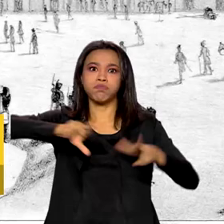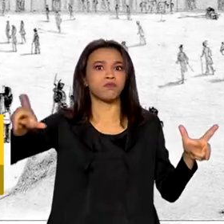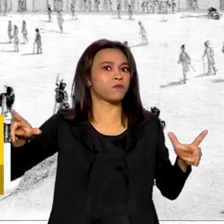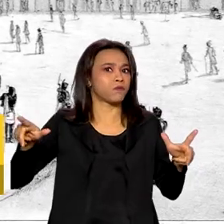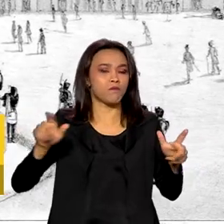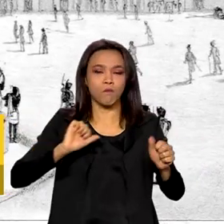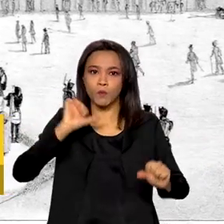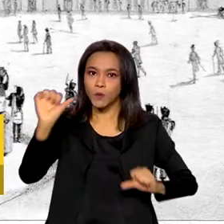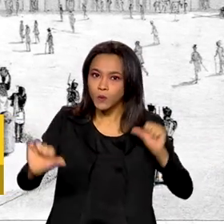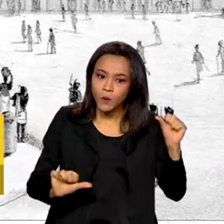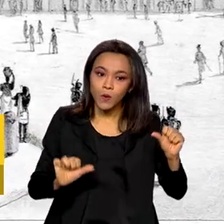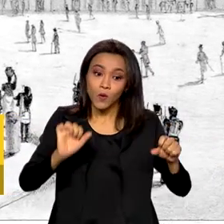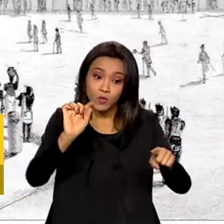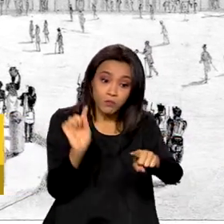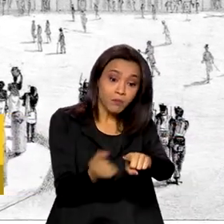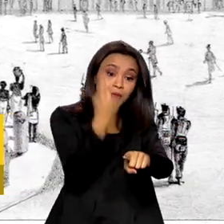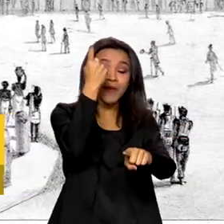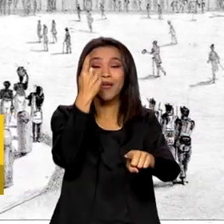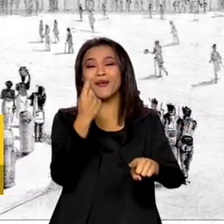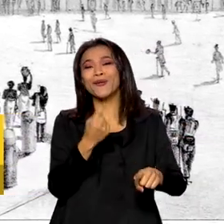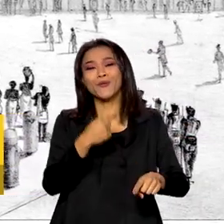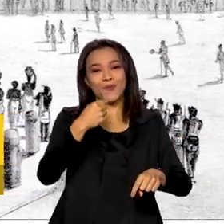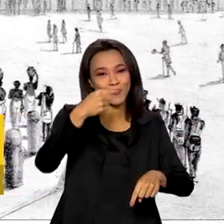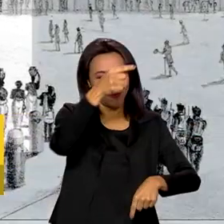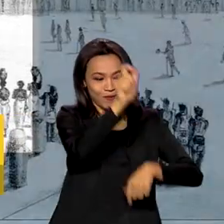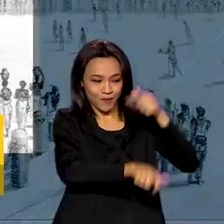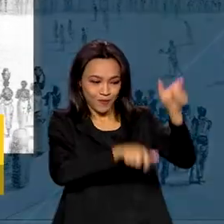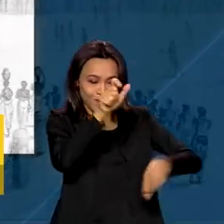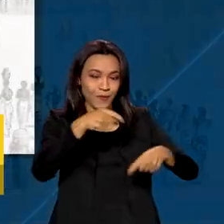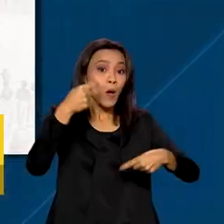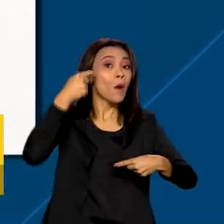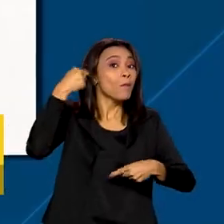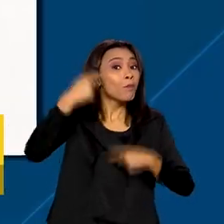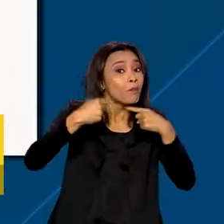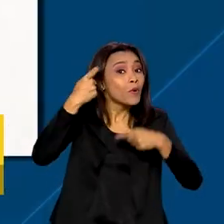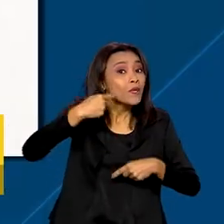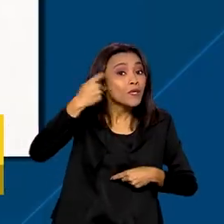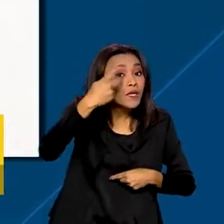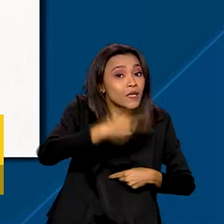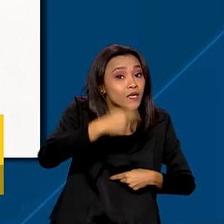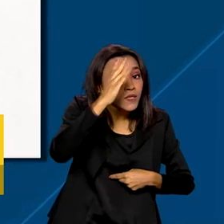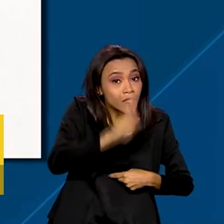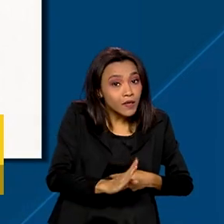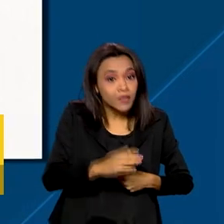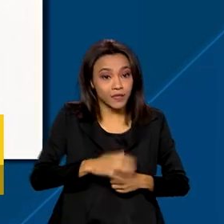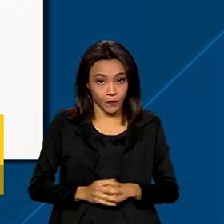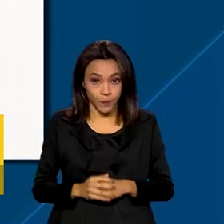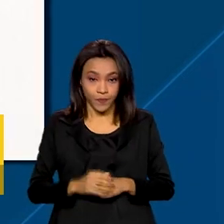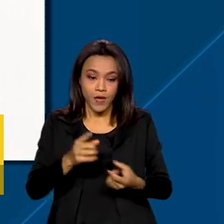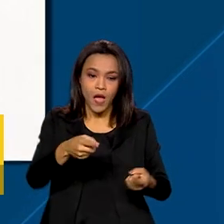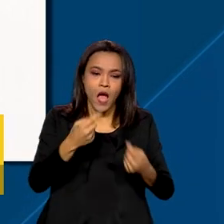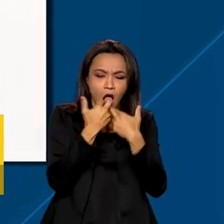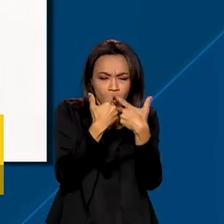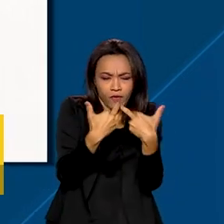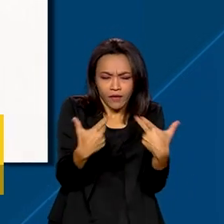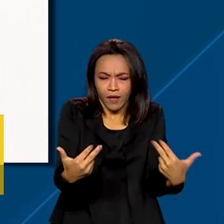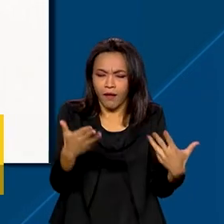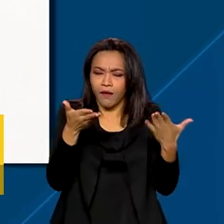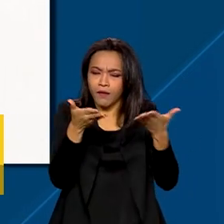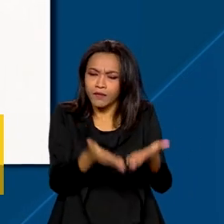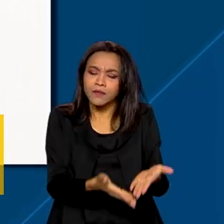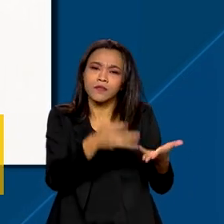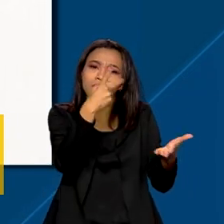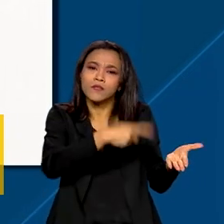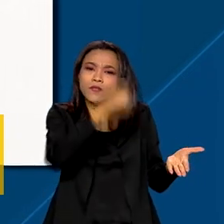destaque para os primeiros políticos do Brasil independente. Grande novidade, e o que é a marca do Brasil